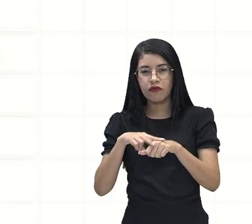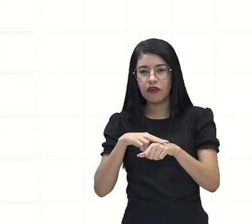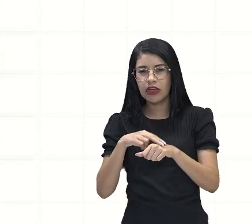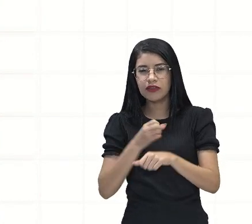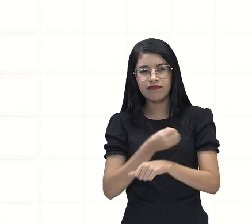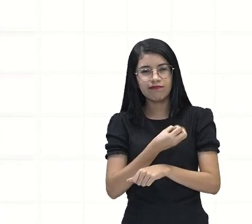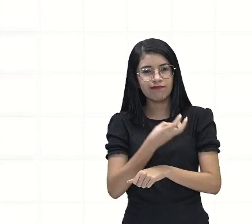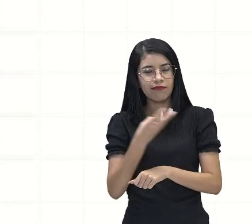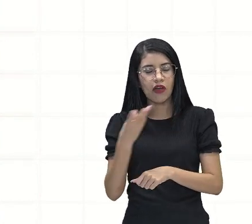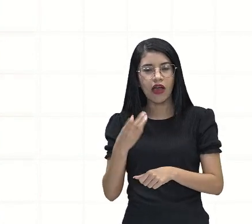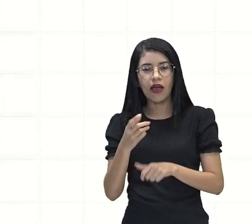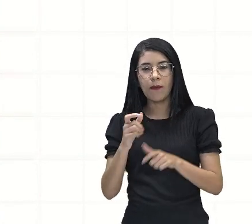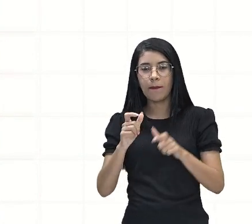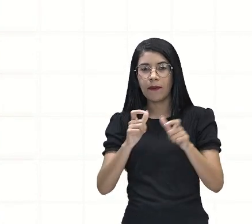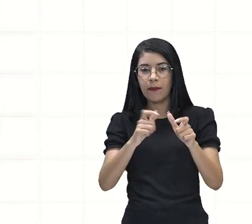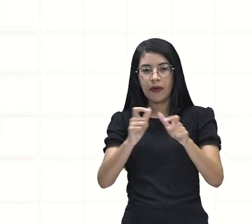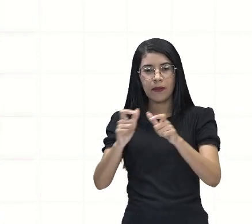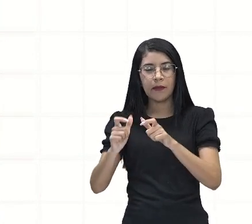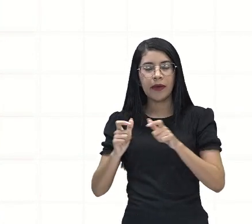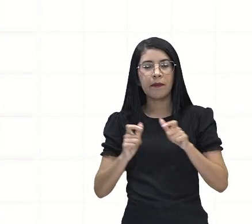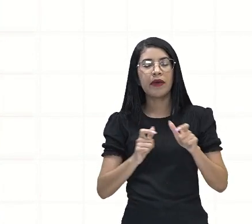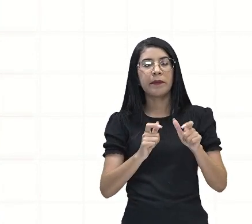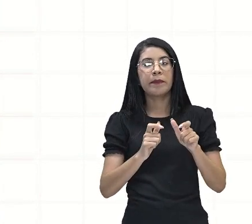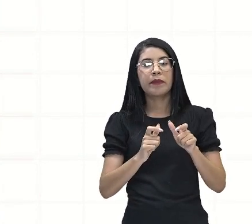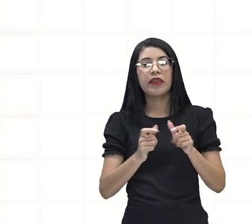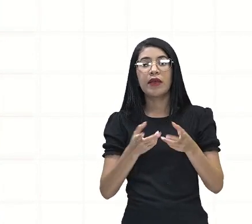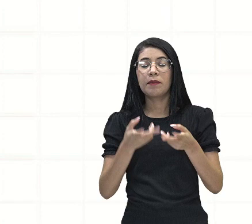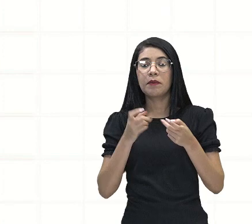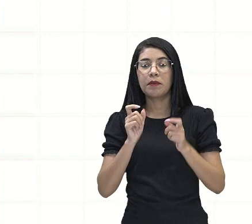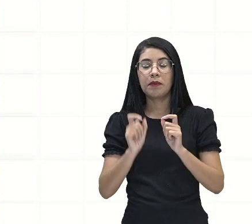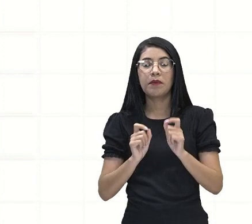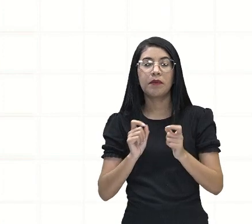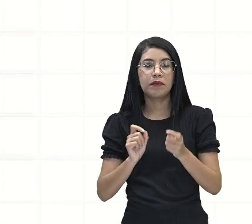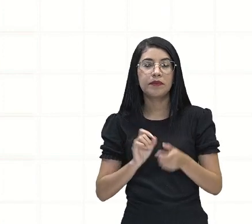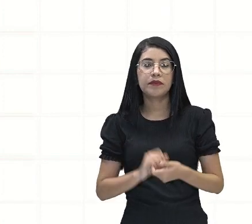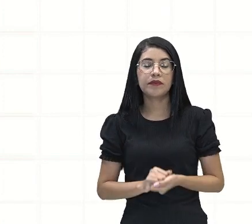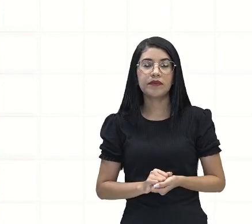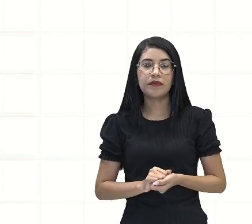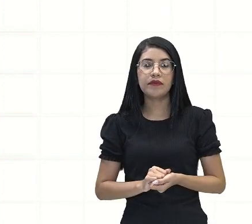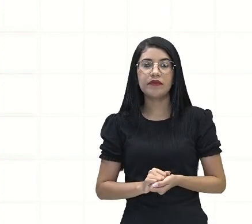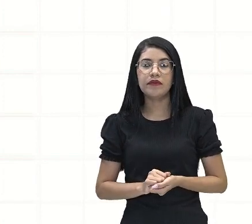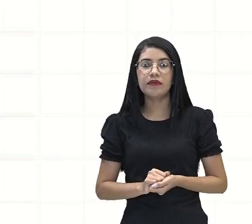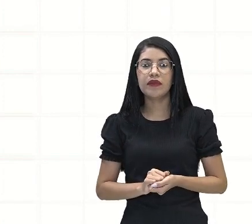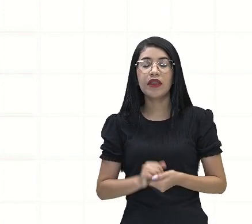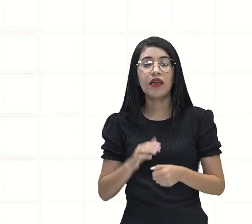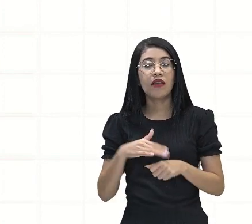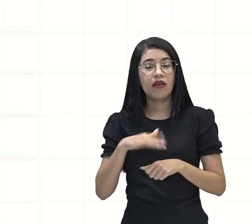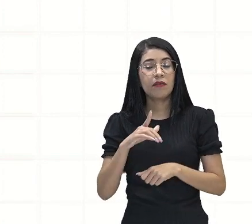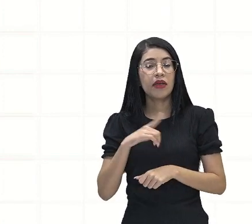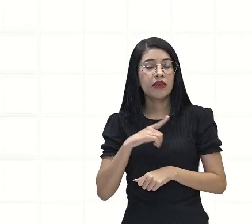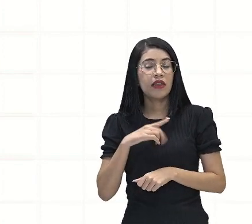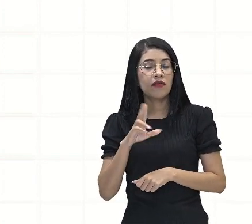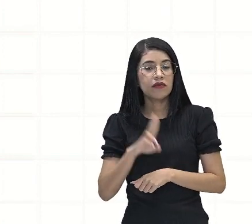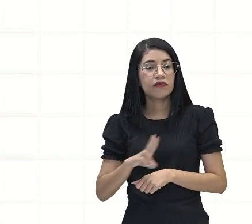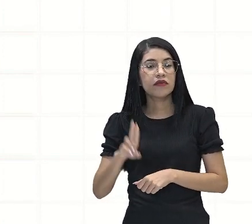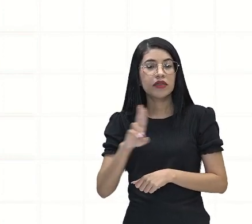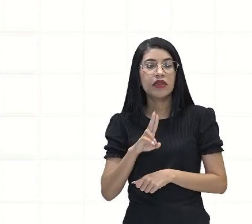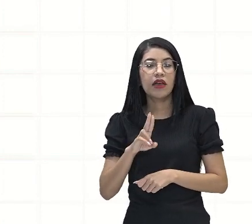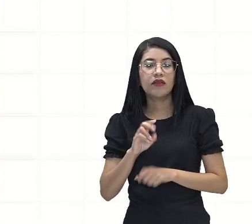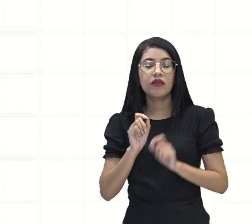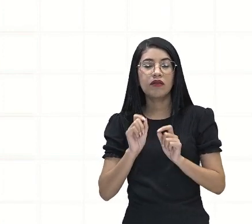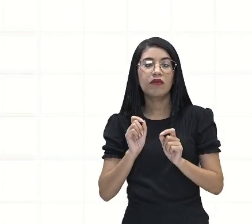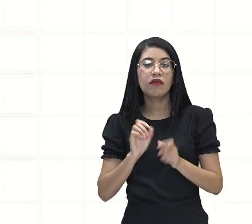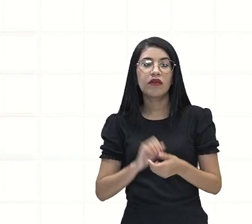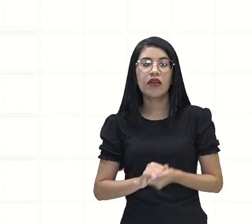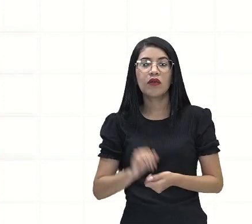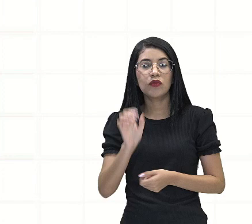distribuídas aqui né então a gente pode observar que eh é o que mais se concentra aqui é a